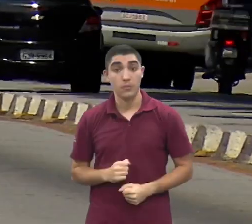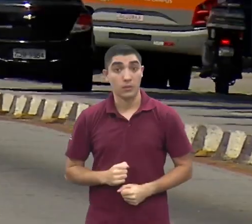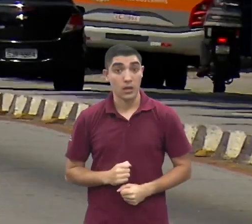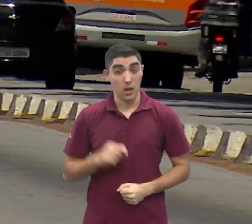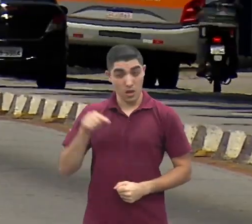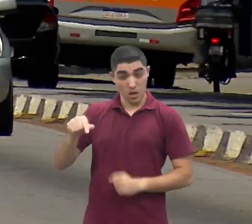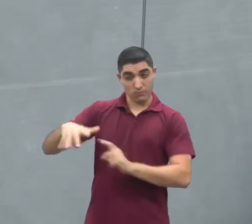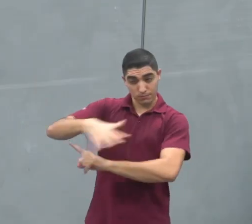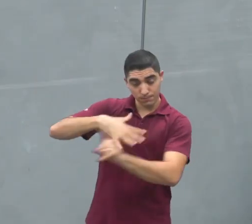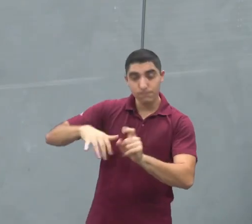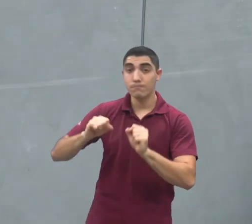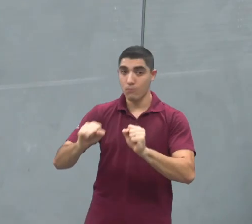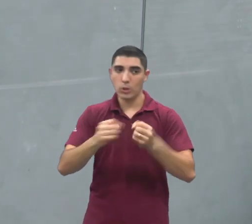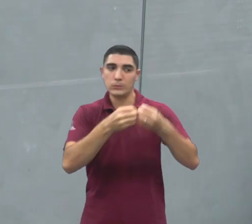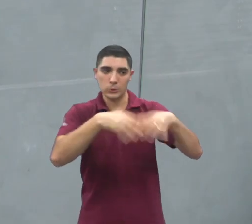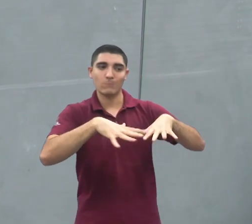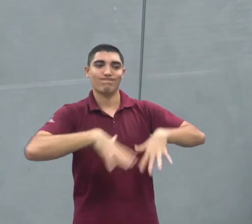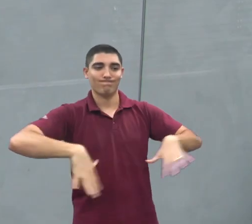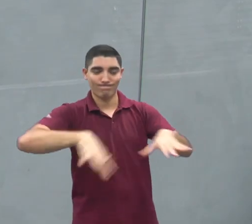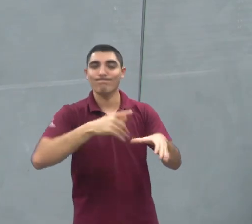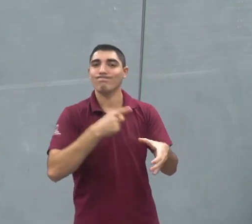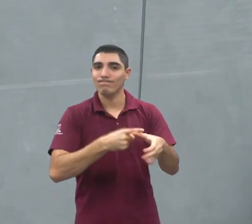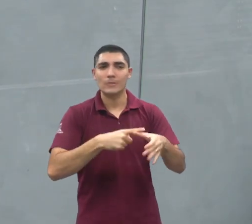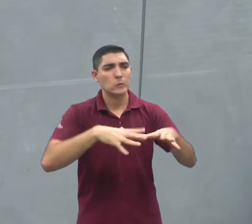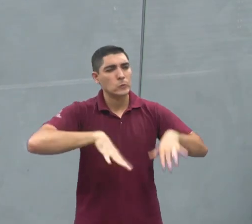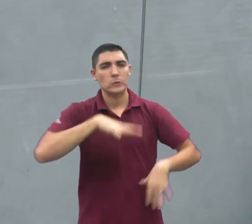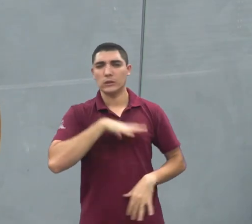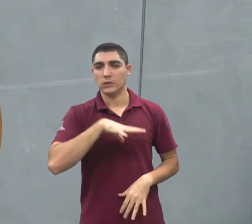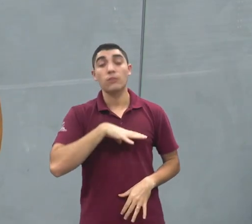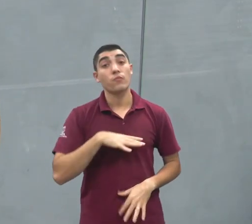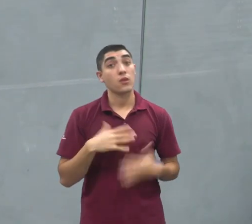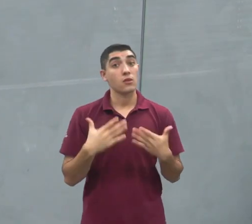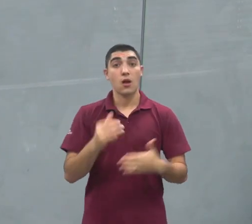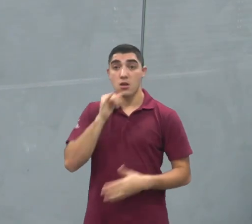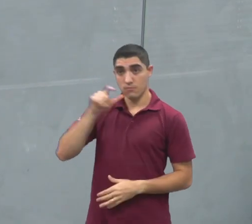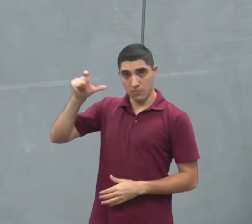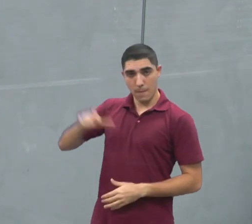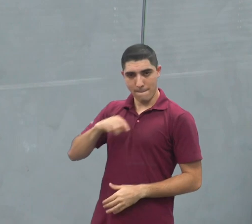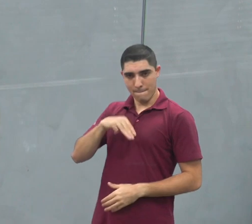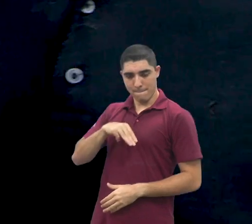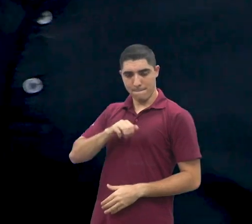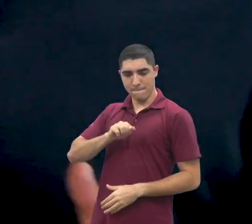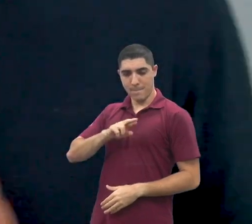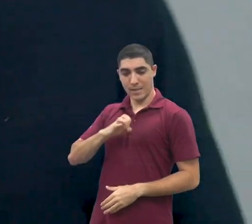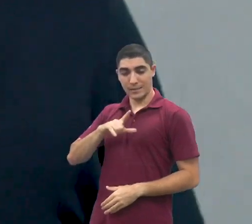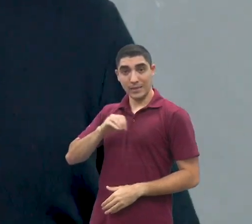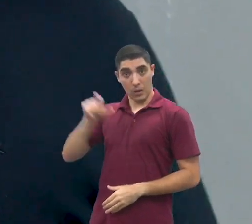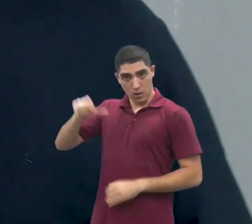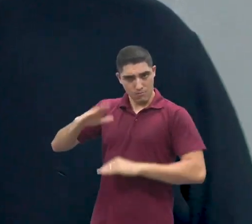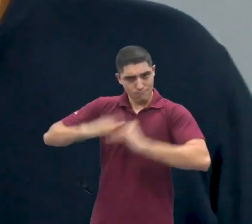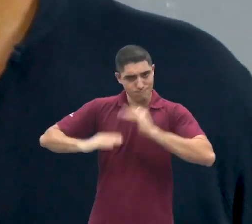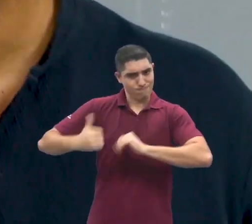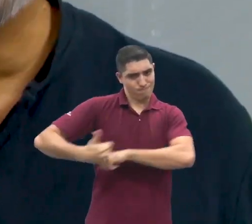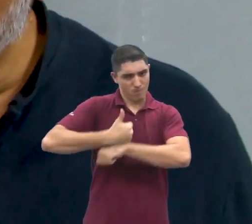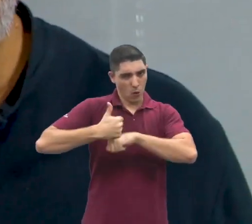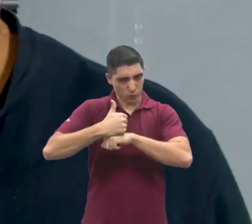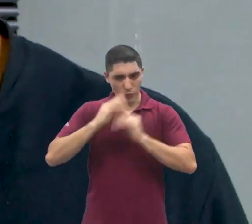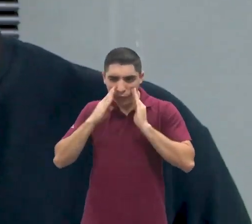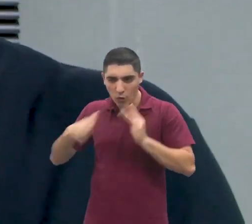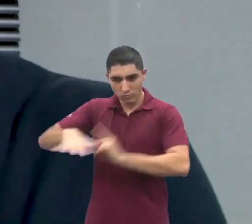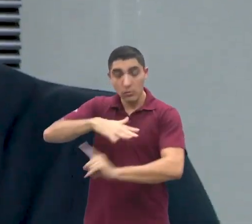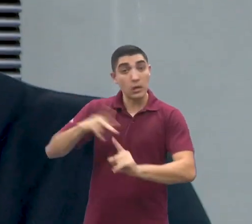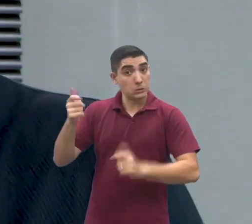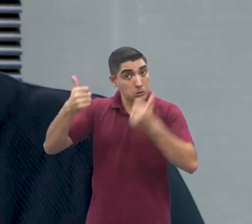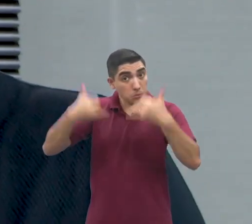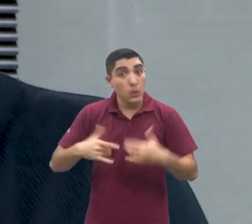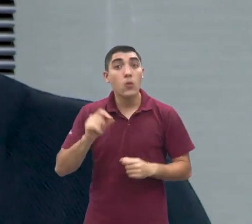toda a cidade. Por isso, o secretário de Urbanismo e Sustentabilidade, Marcelo Manara, afirma que o poder público tem